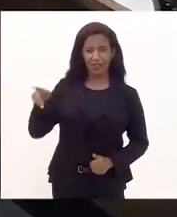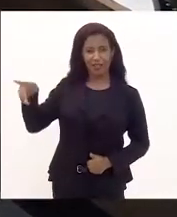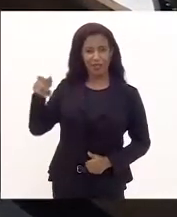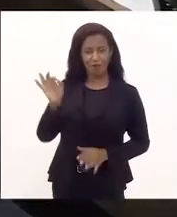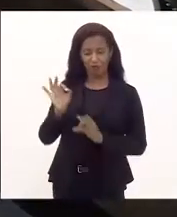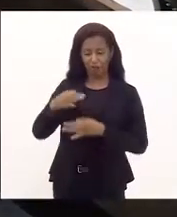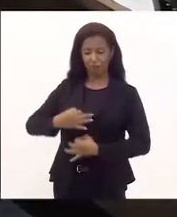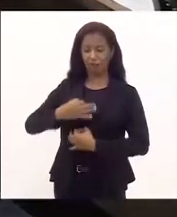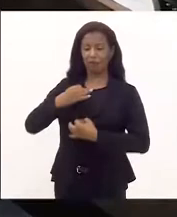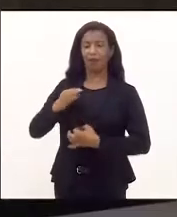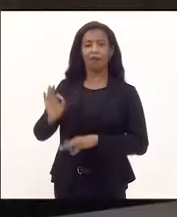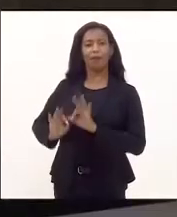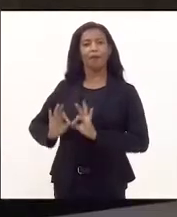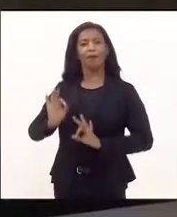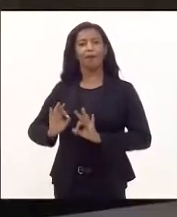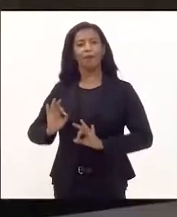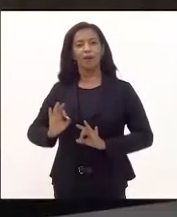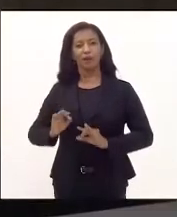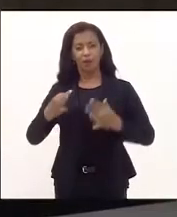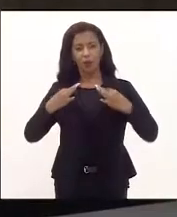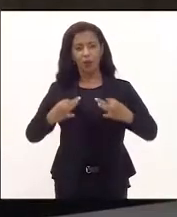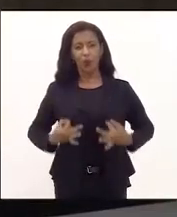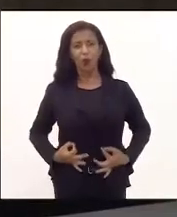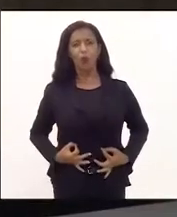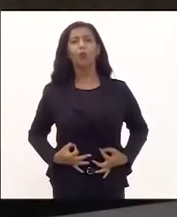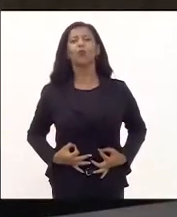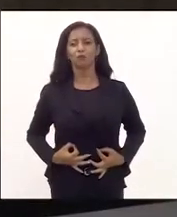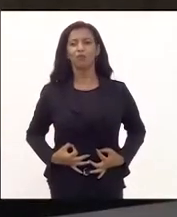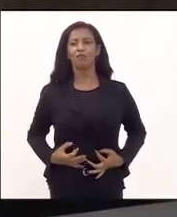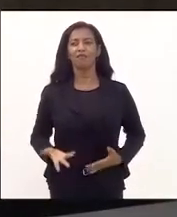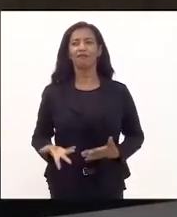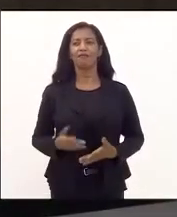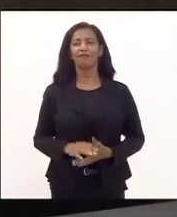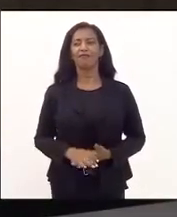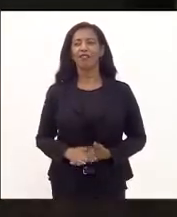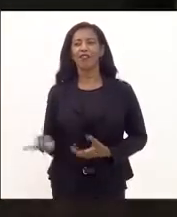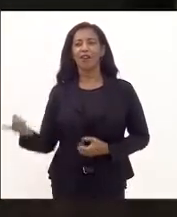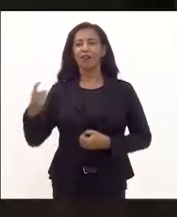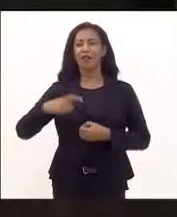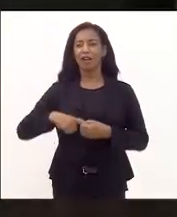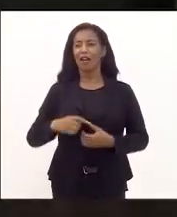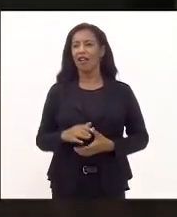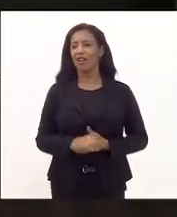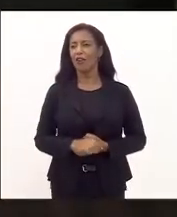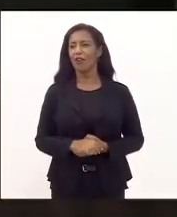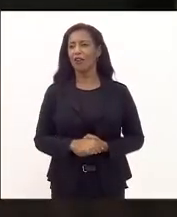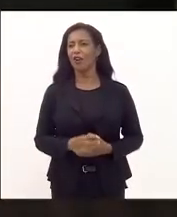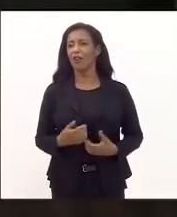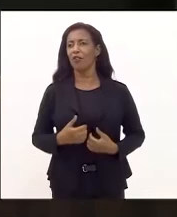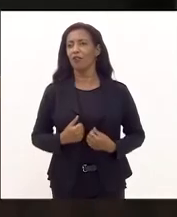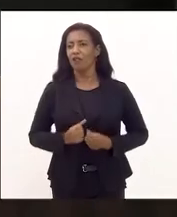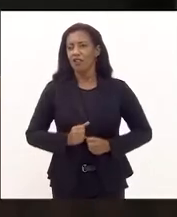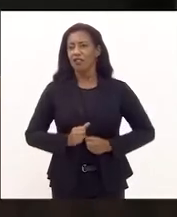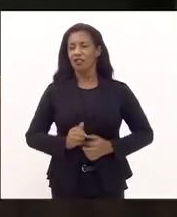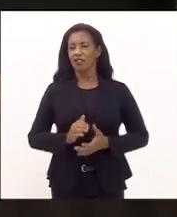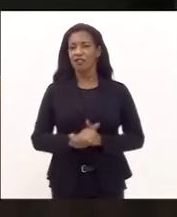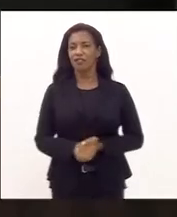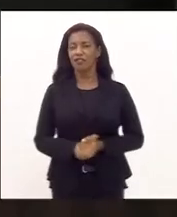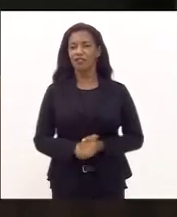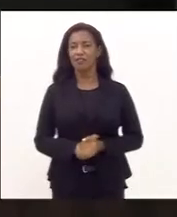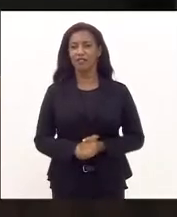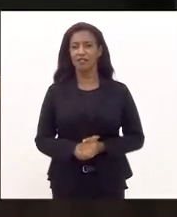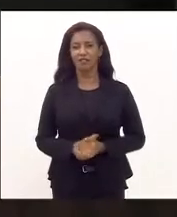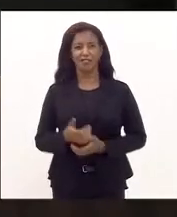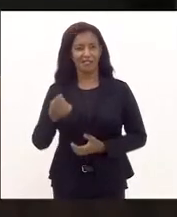está preparando a beca para o baile charme na volta do projeto. E com certeza vai ensaiar os passos, né, Salema? Para